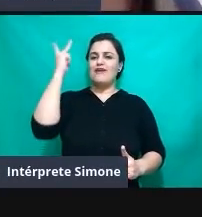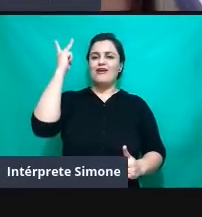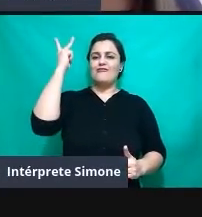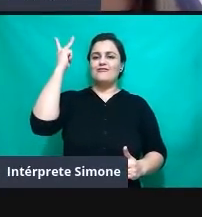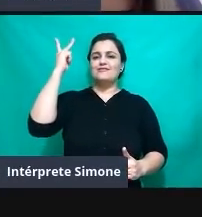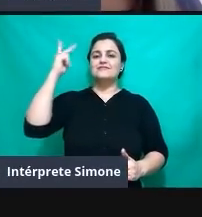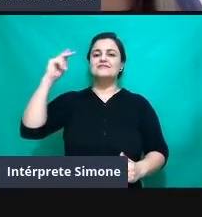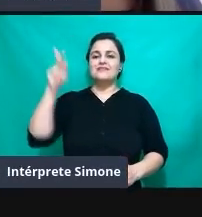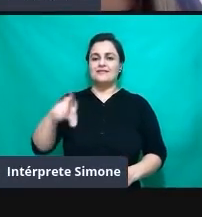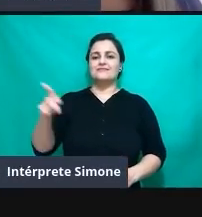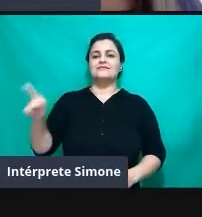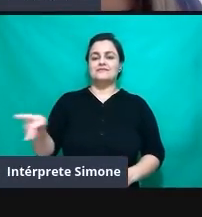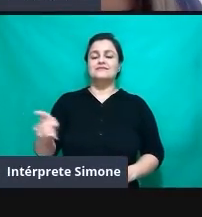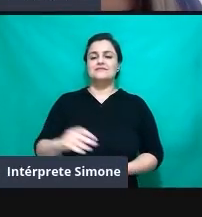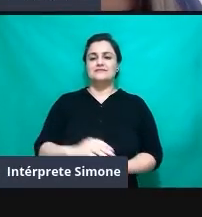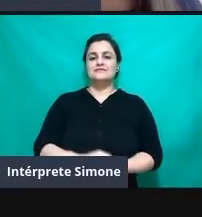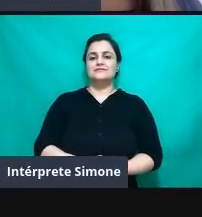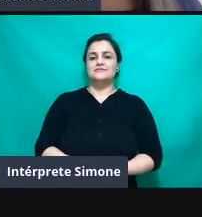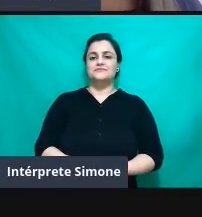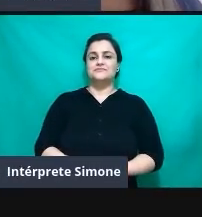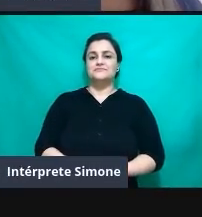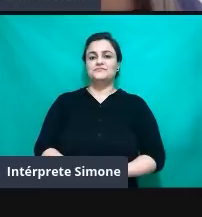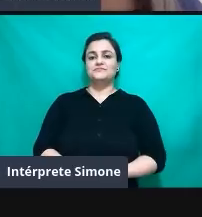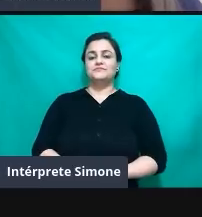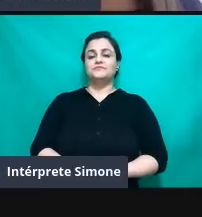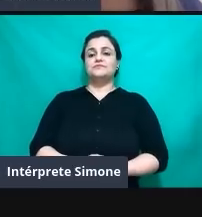categoria. Nós temos,